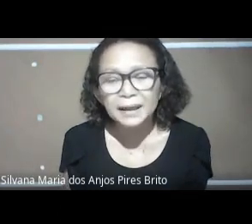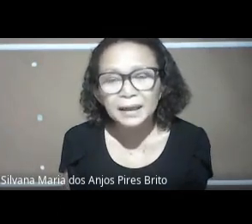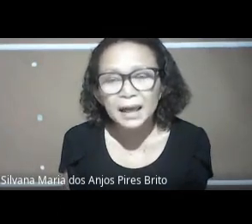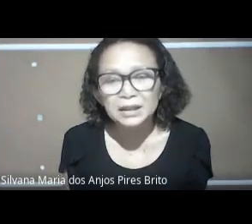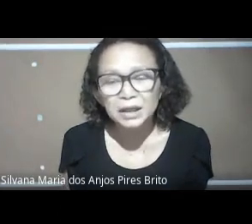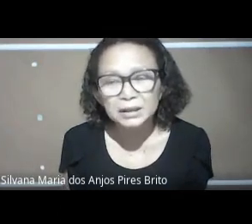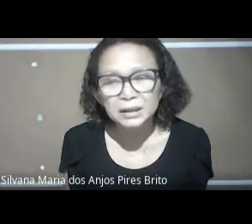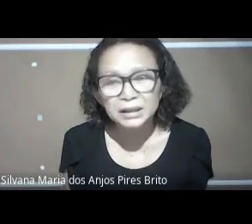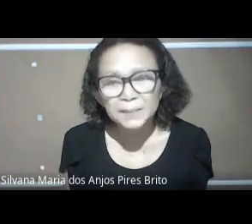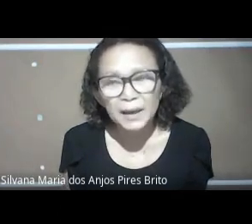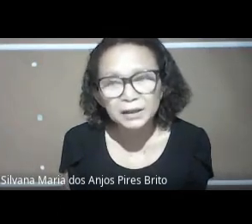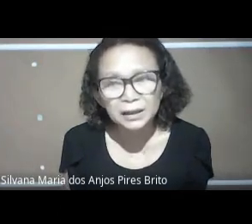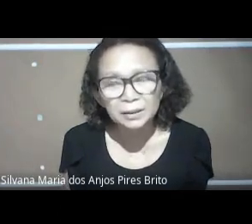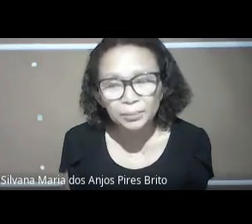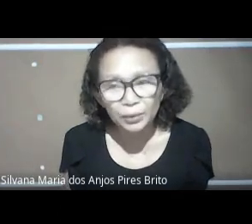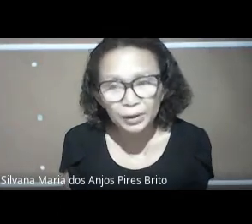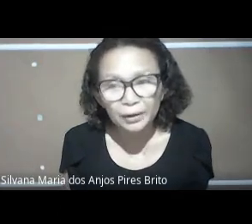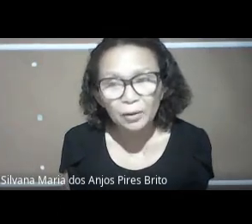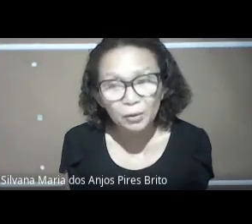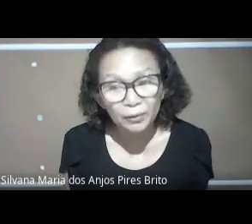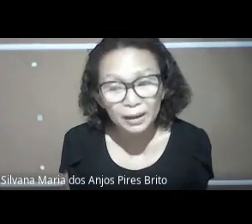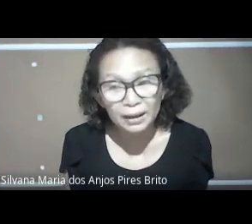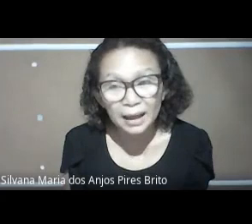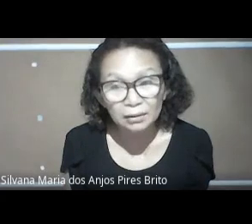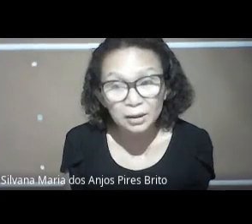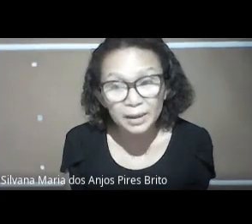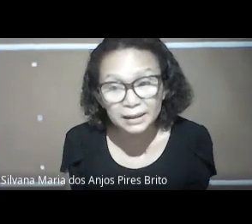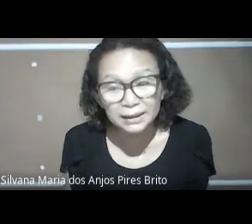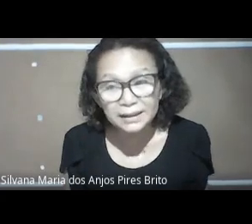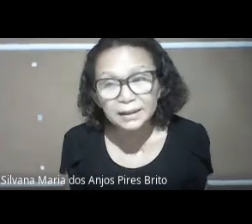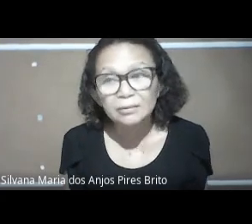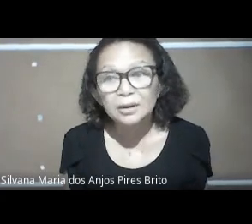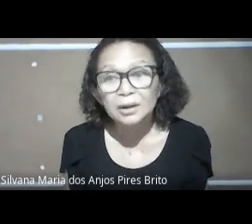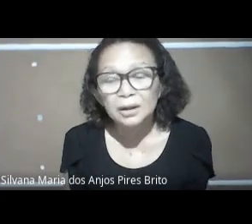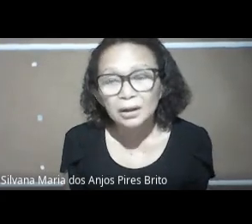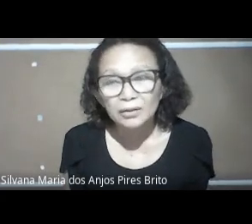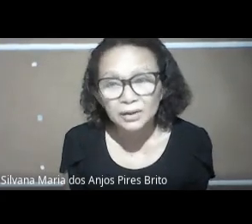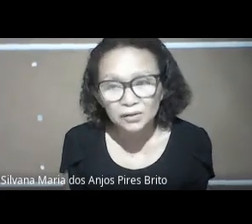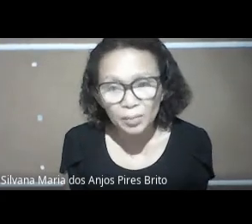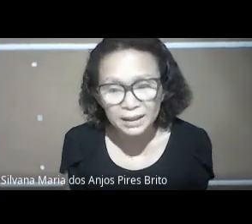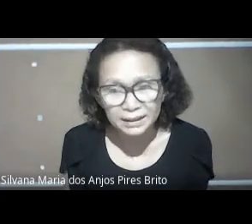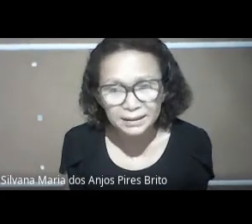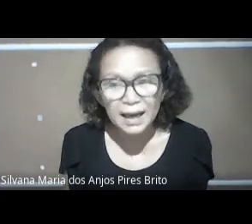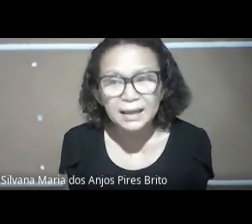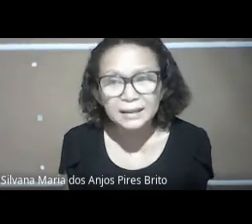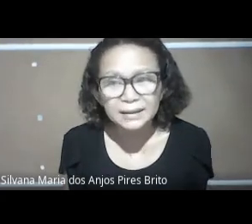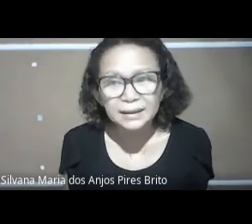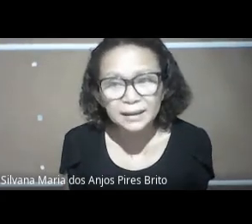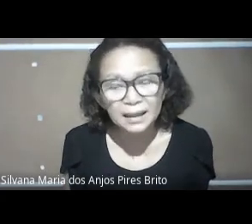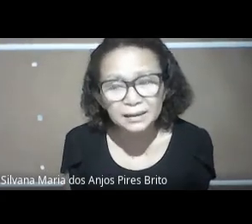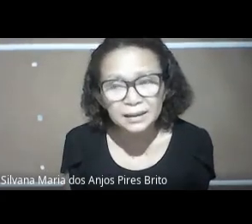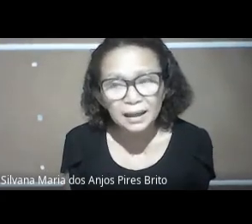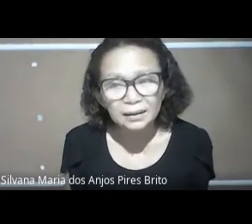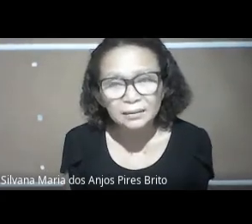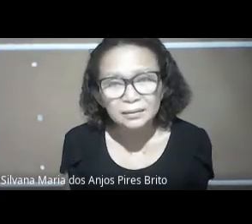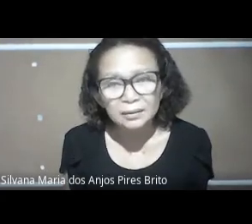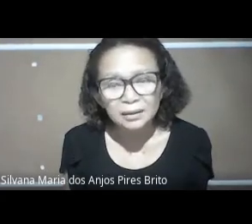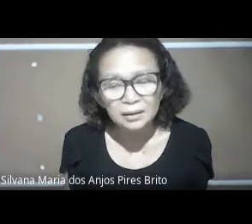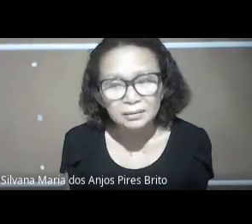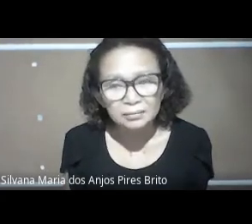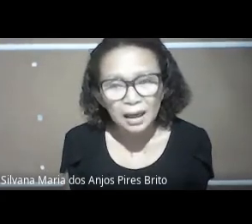materiais e a gente se despede aqui, porque, como eu falei na aula de apresentação, vocês vão precisar